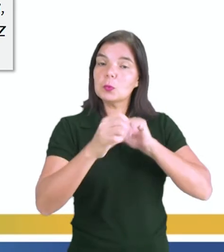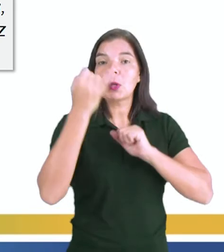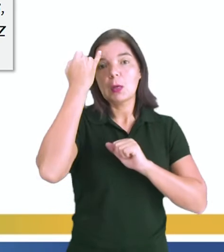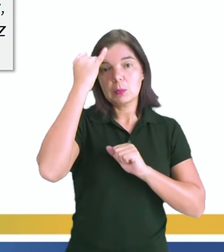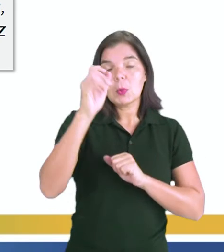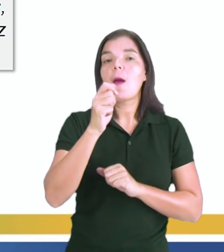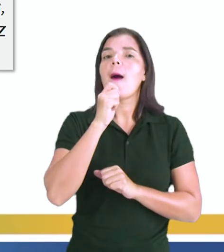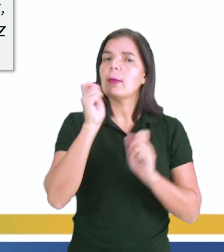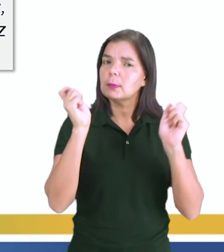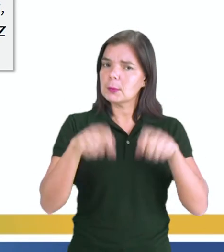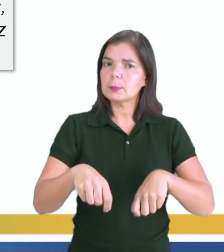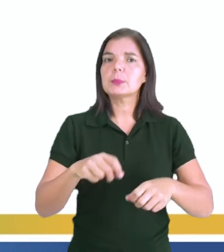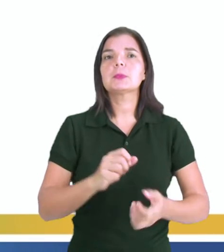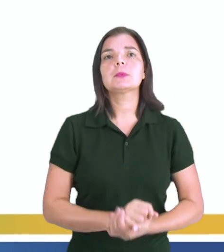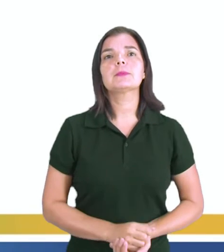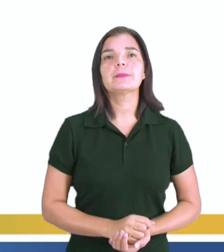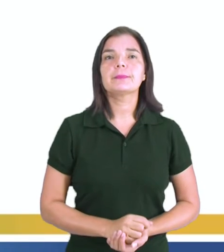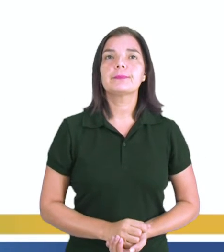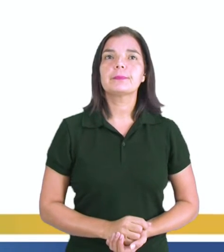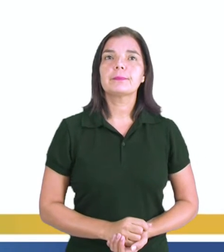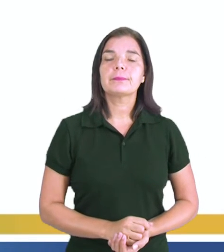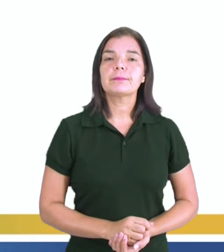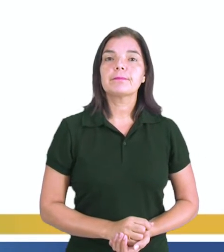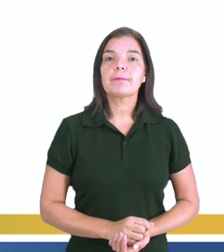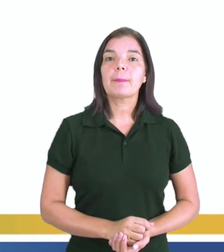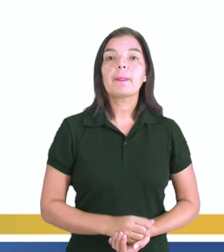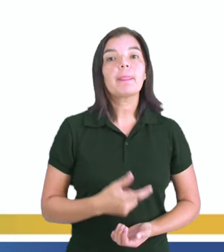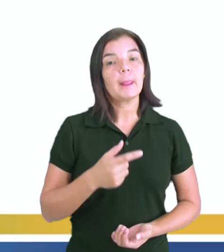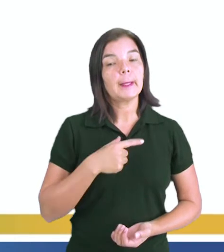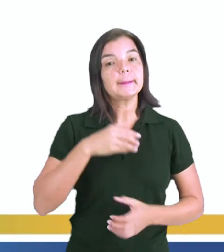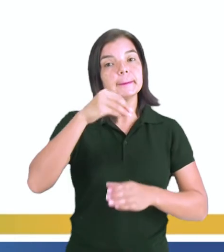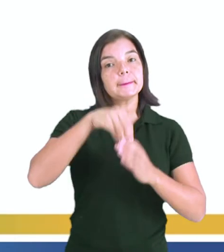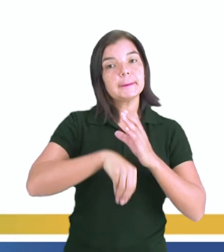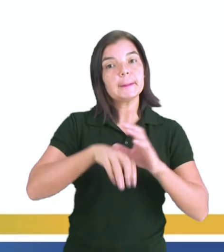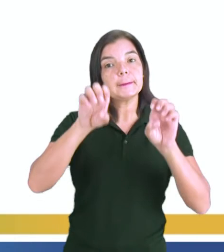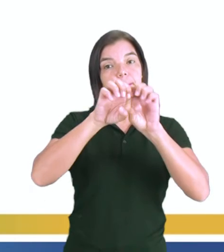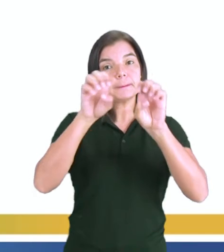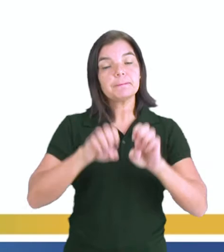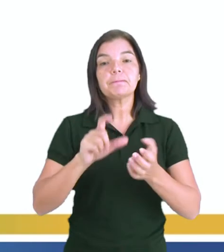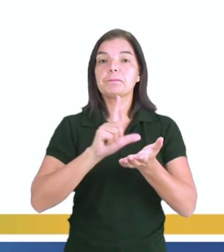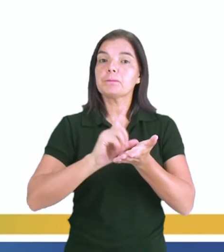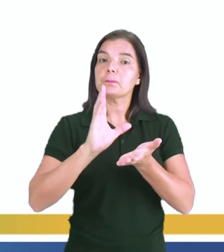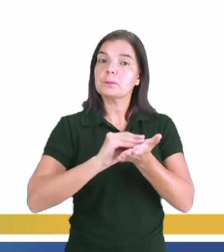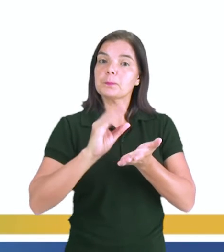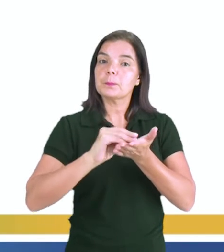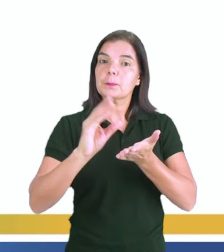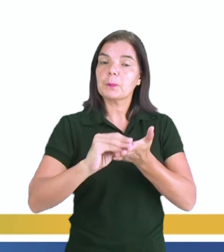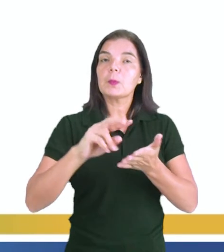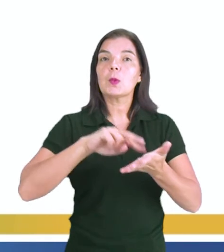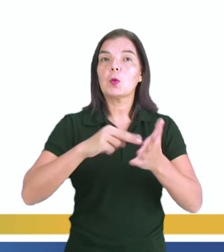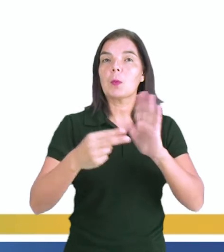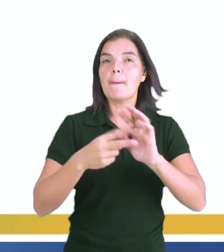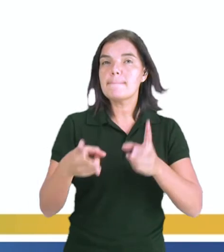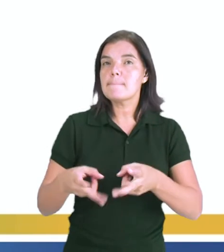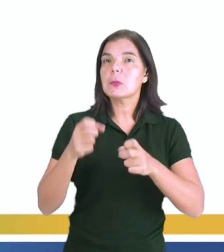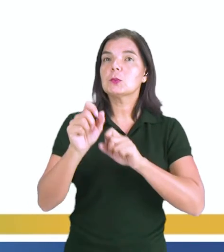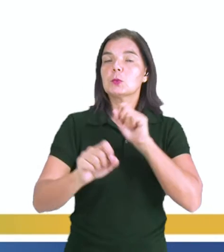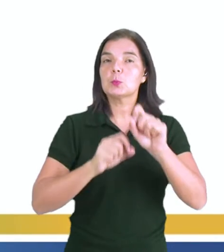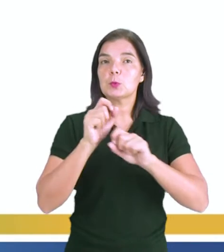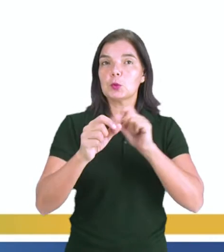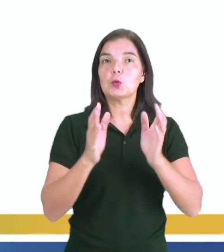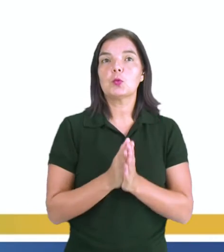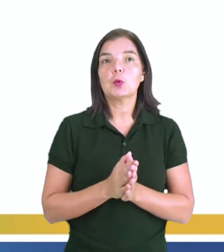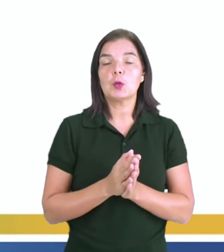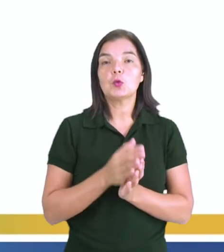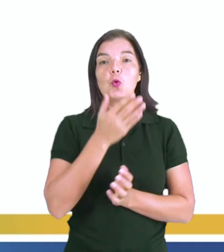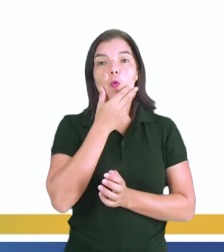ideia ainda é possível. Aí, né, nós temos dentro dessa estrutura do artigo de opinião, nesse sentido, percebemos que o artigo